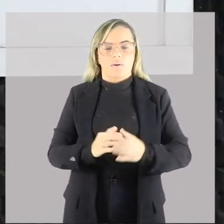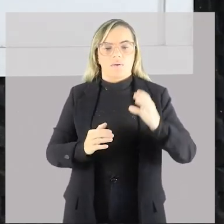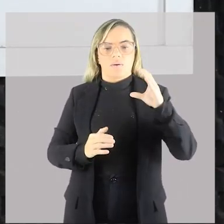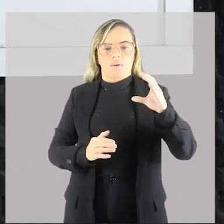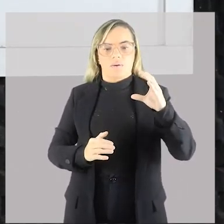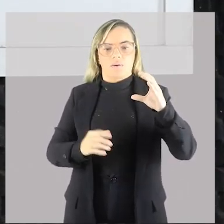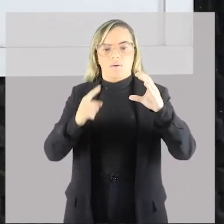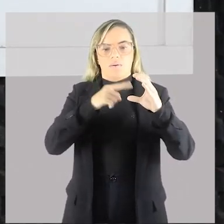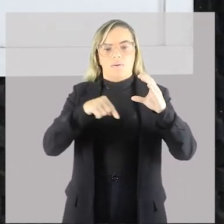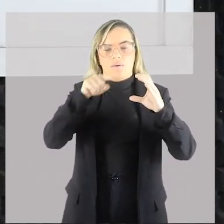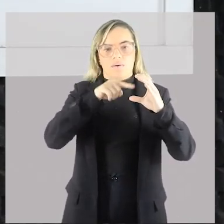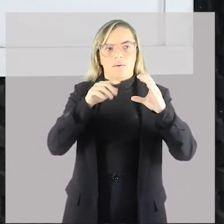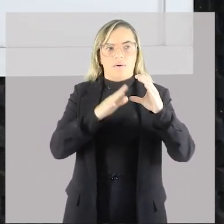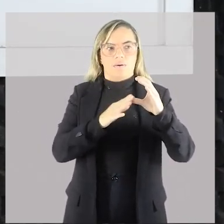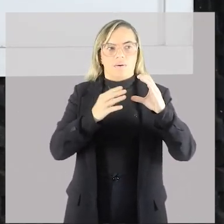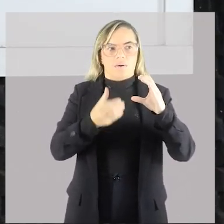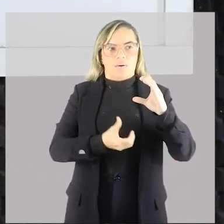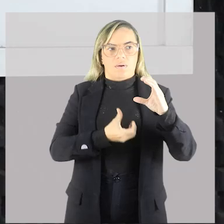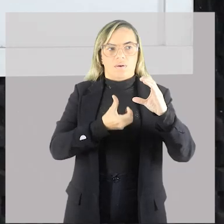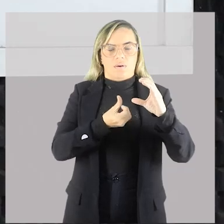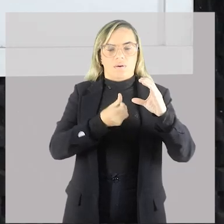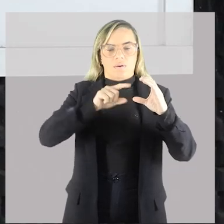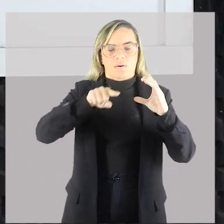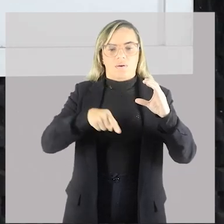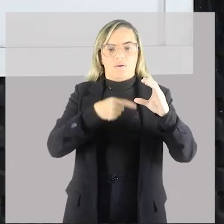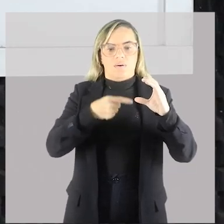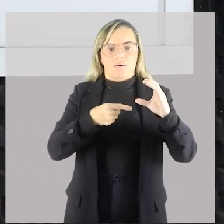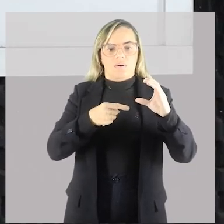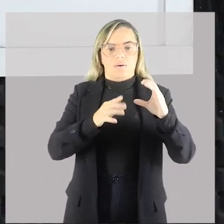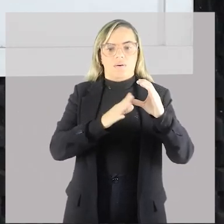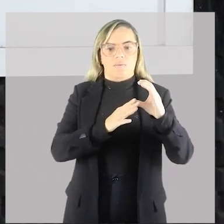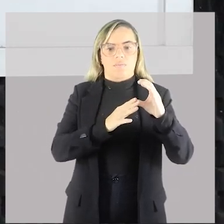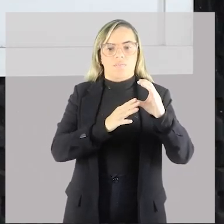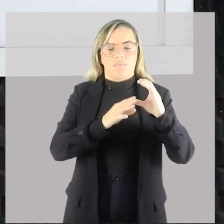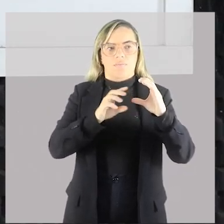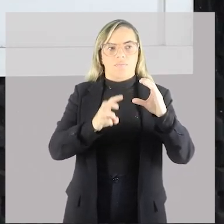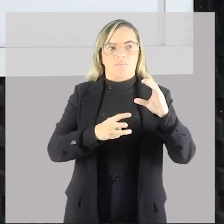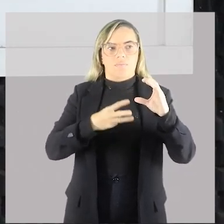combinação de 6 tomado 3 a 3.